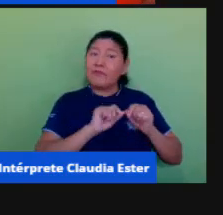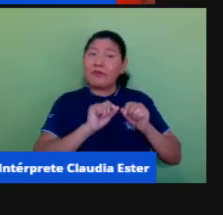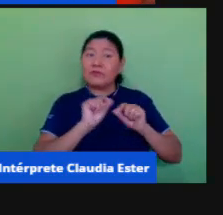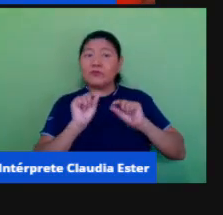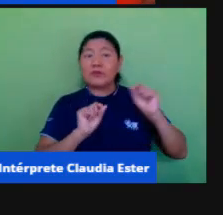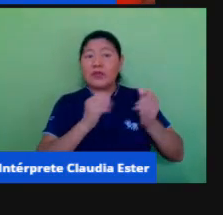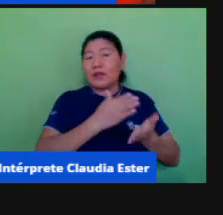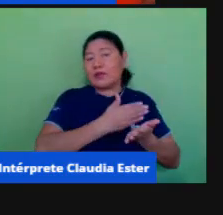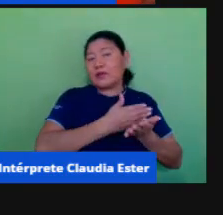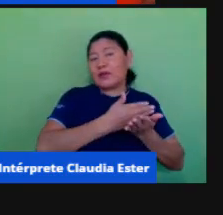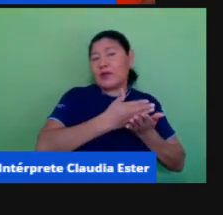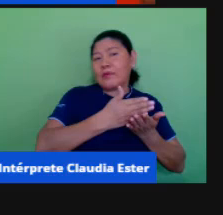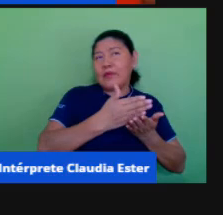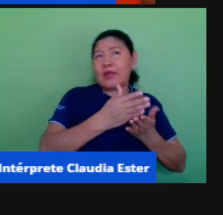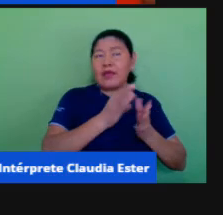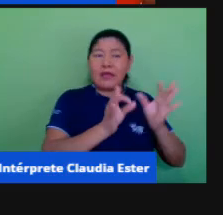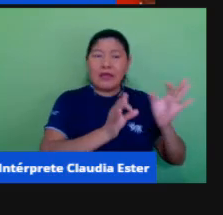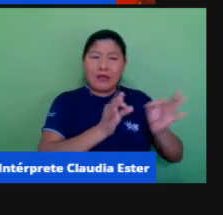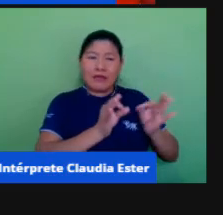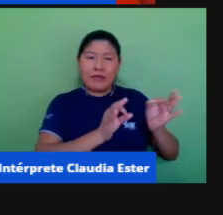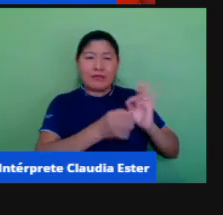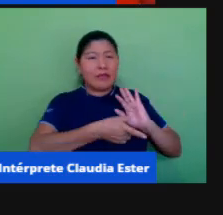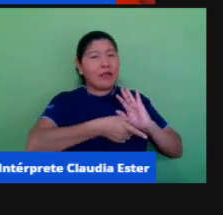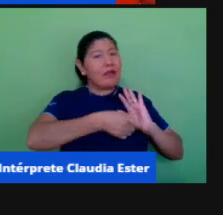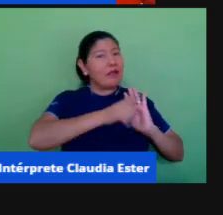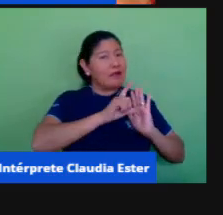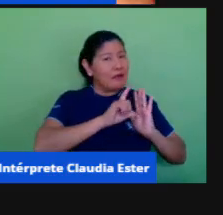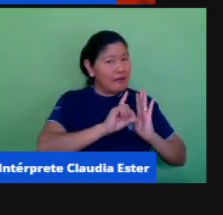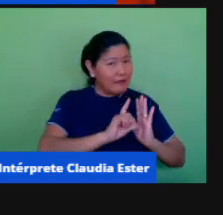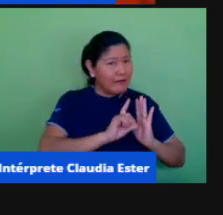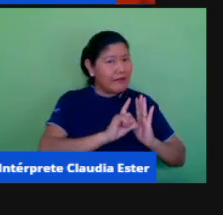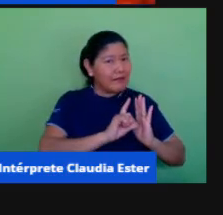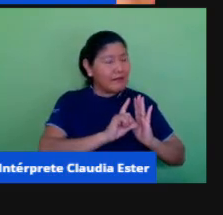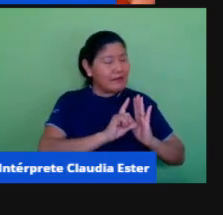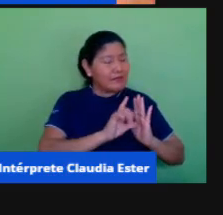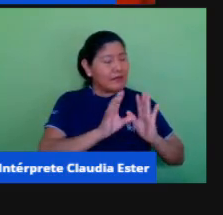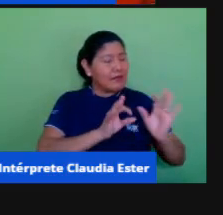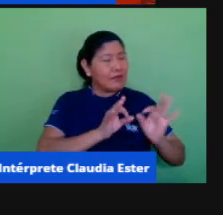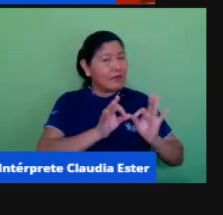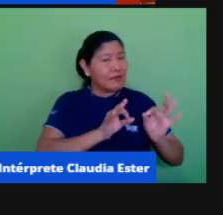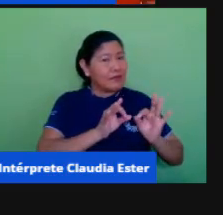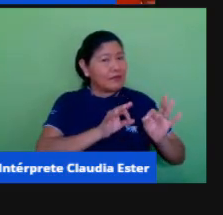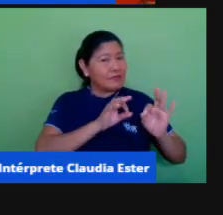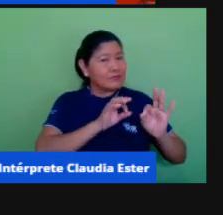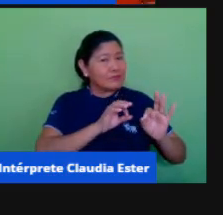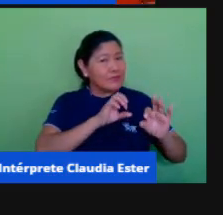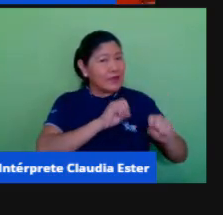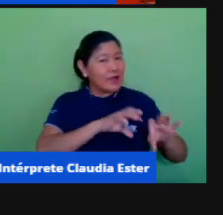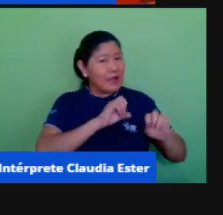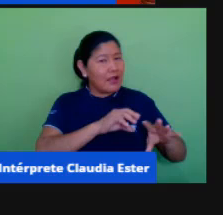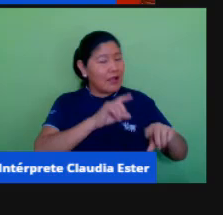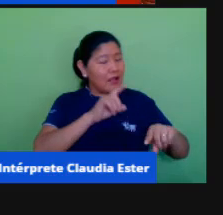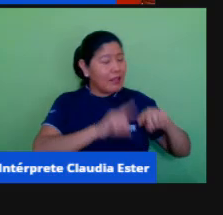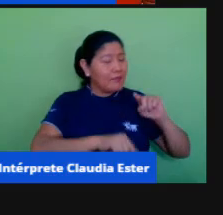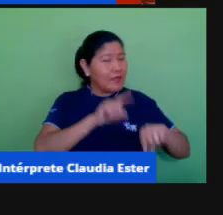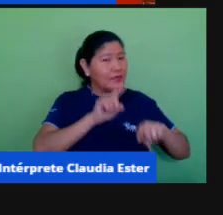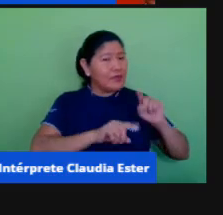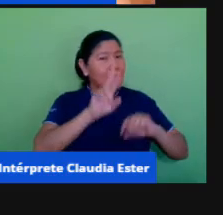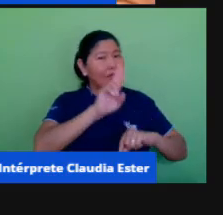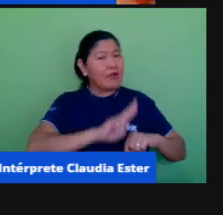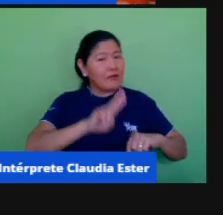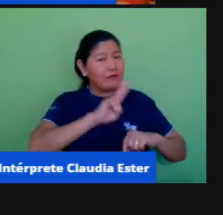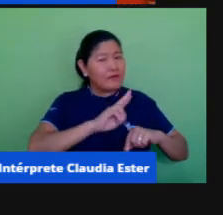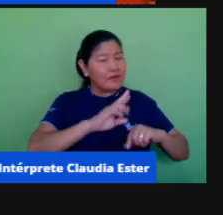Ele prepara, faz a preparação e a seleção do material para envio para os alunos,